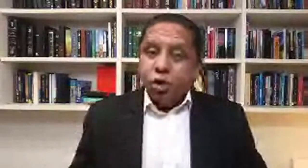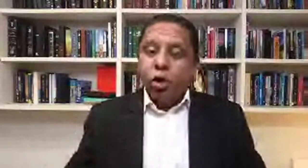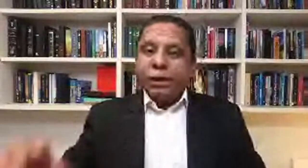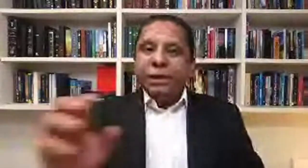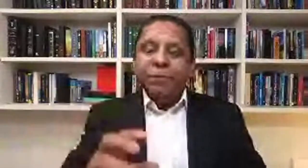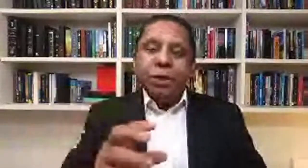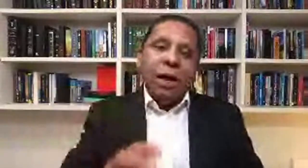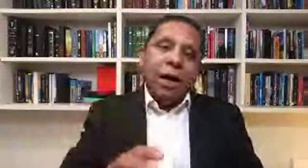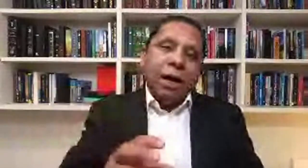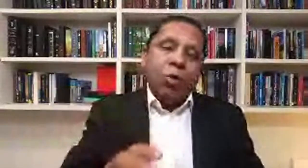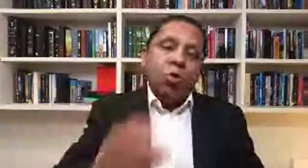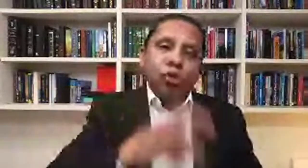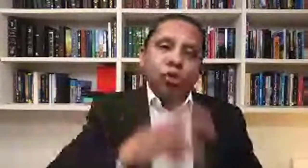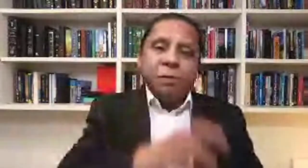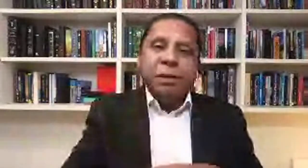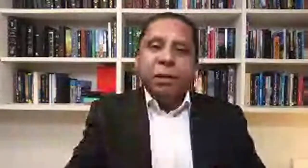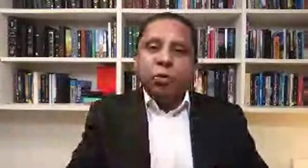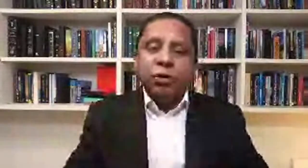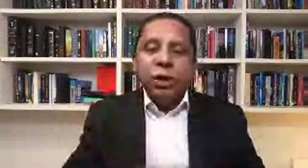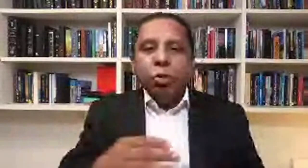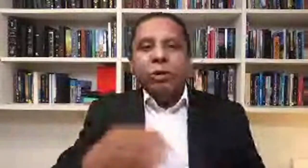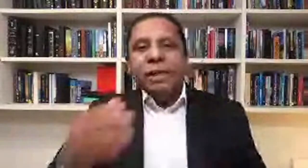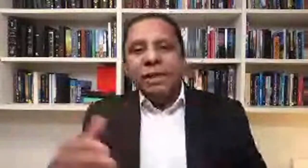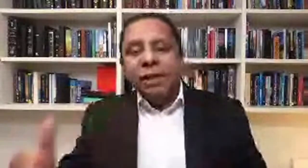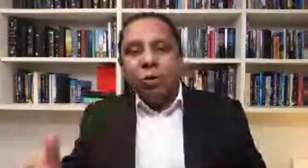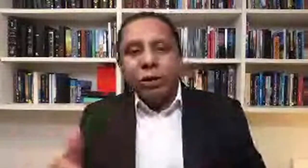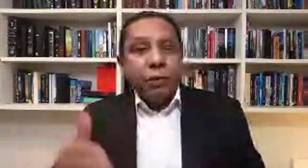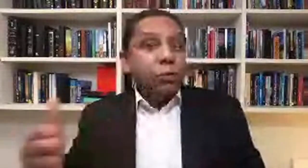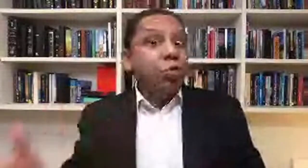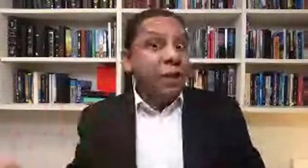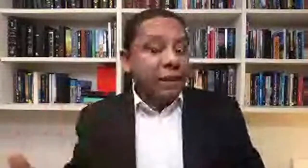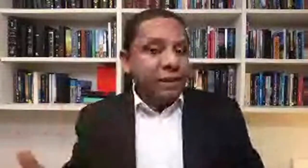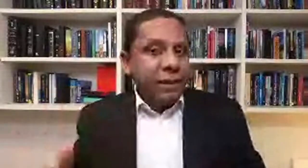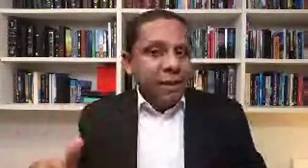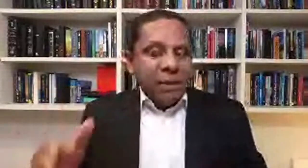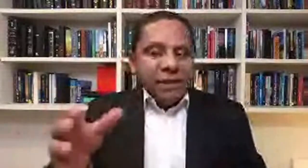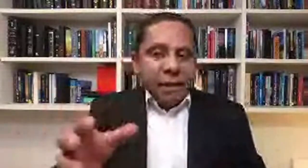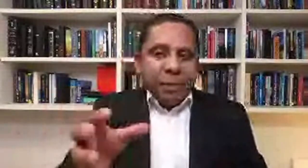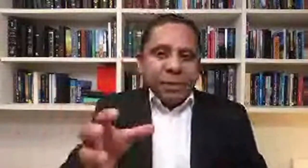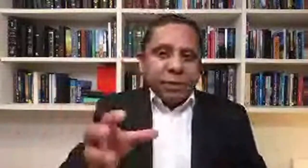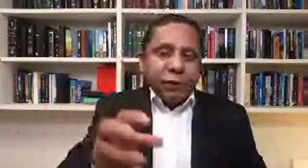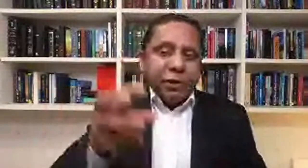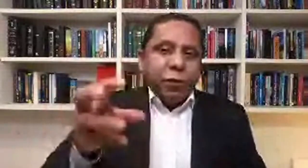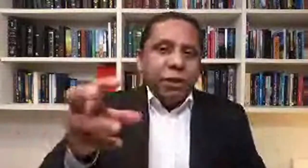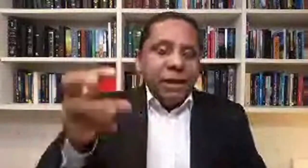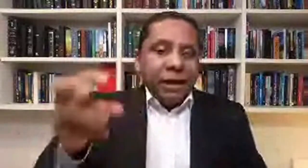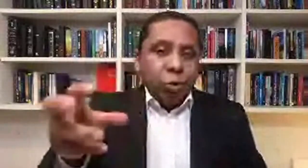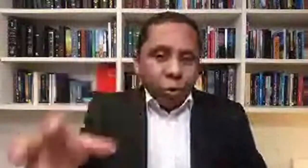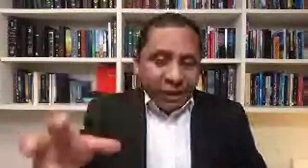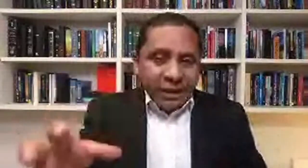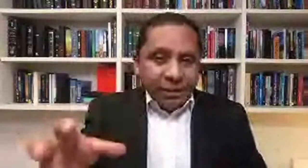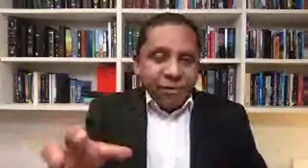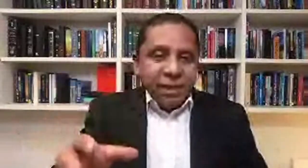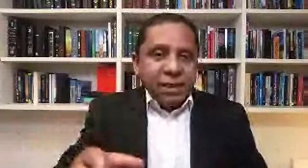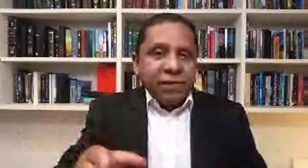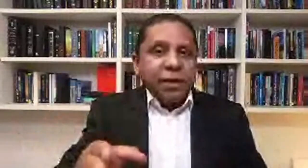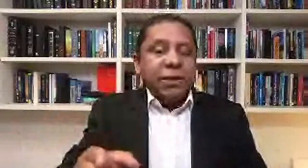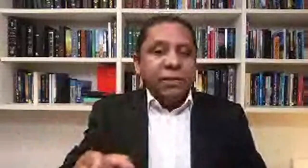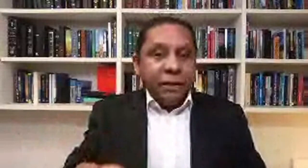Existem. Só que com os nomes bíblicos, o que existem hoje são as ruínas. Mas sempre assim, se você for à